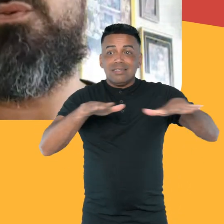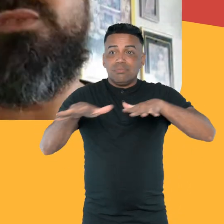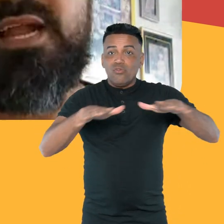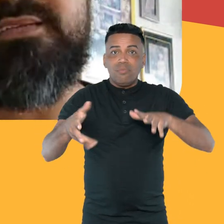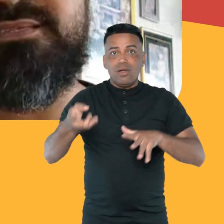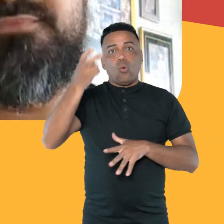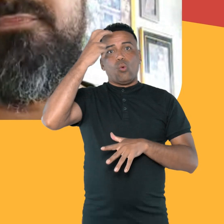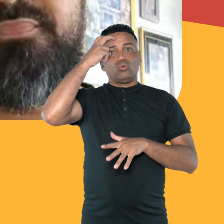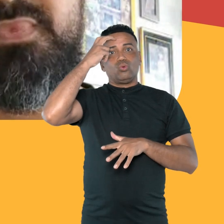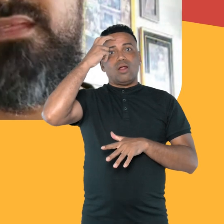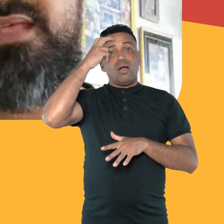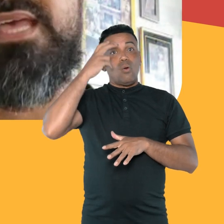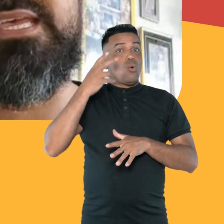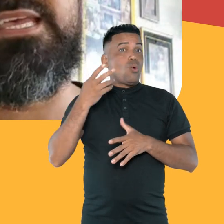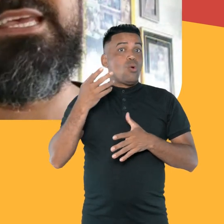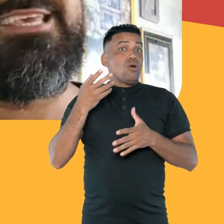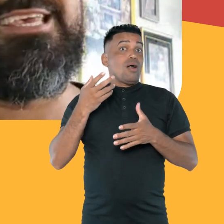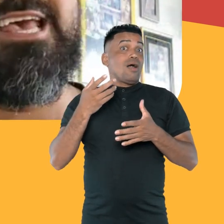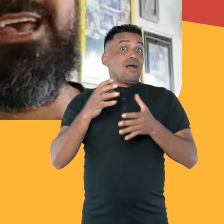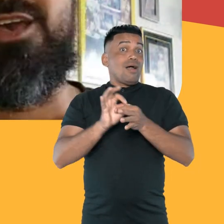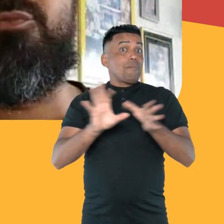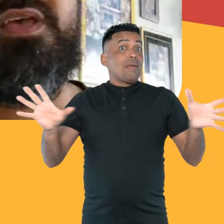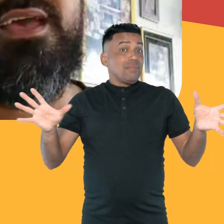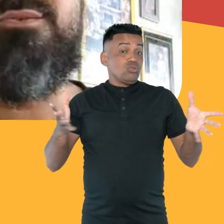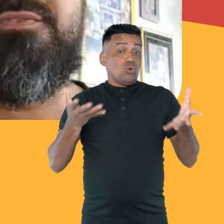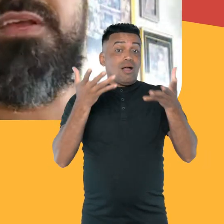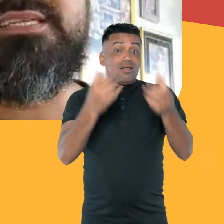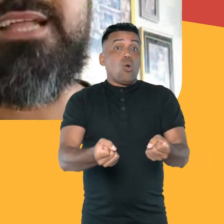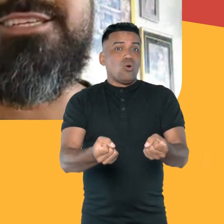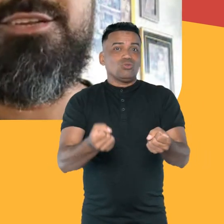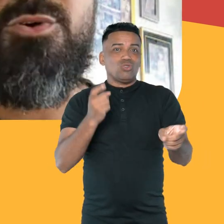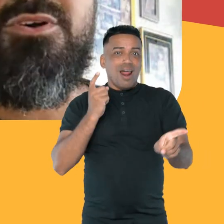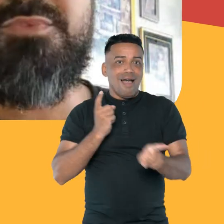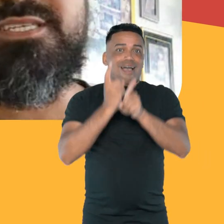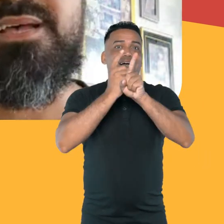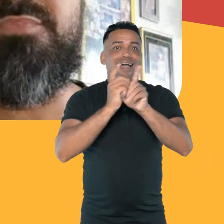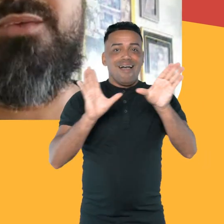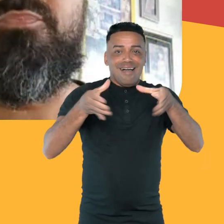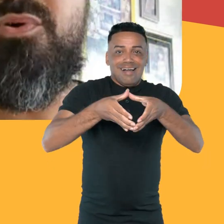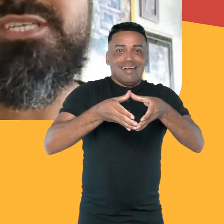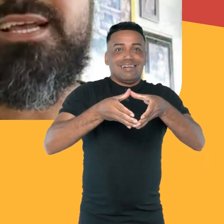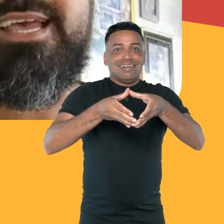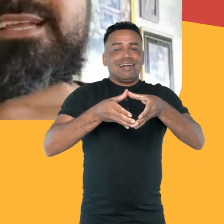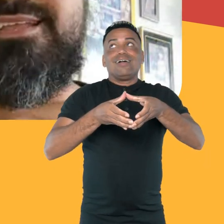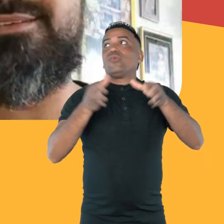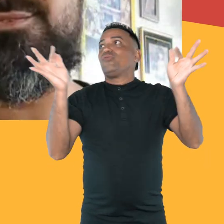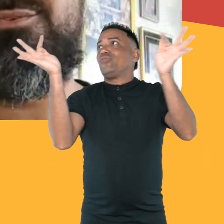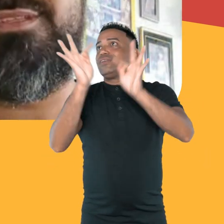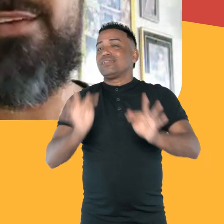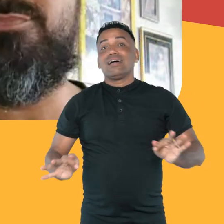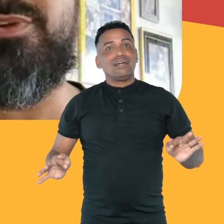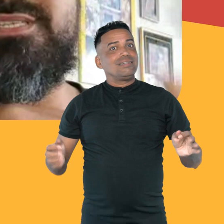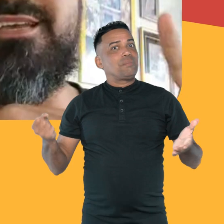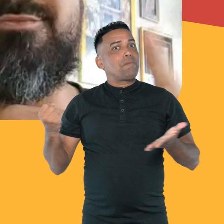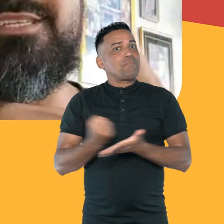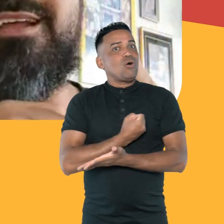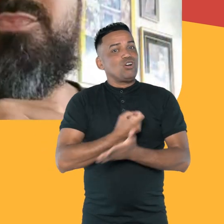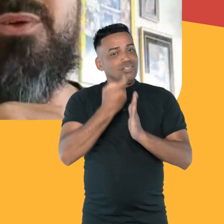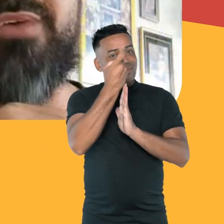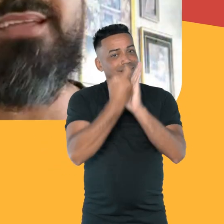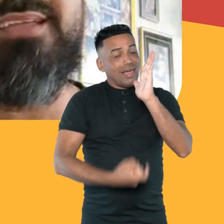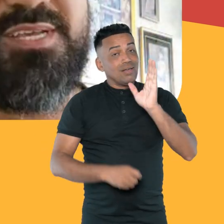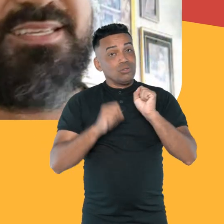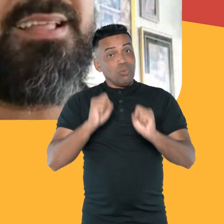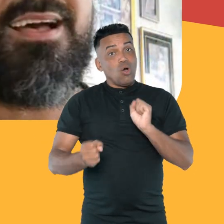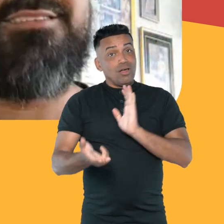permitiu que a gente se encontrasse, né? E eu fiquei numa felicidade enorme de saber que, poxa, aquele texto que eu tenho pode ser